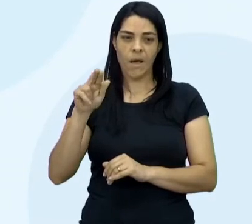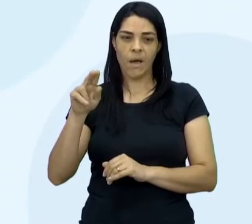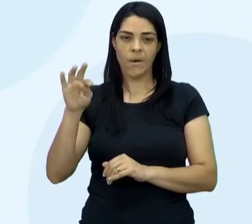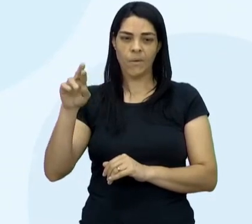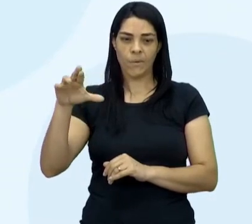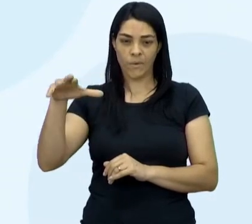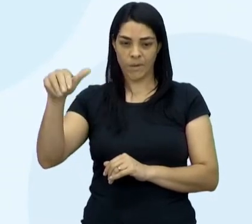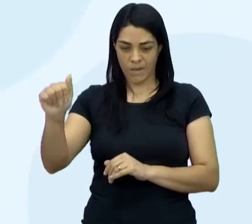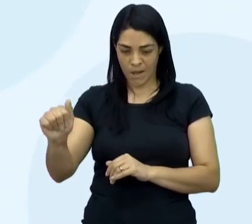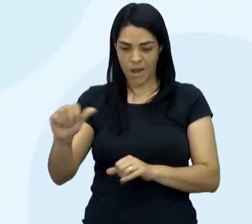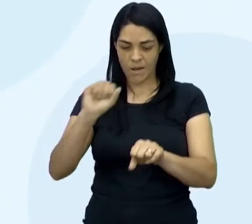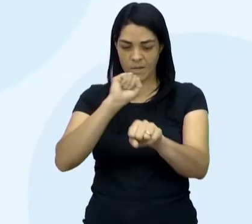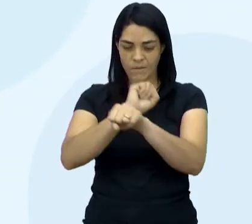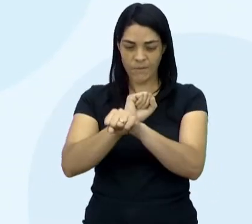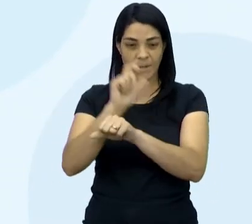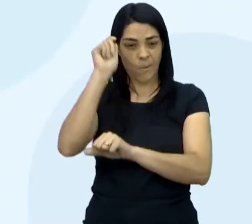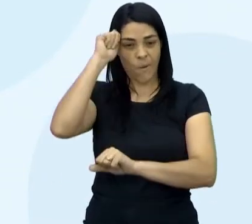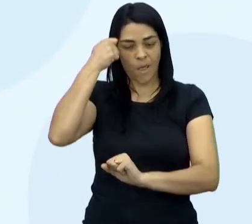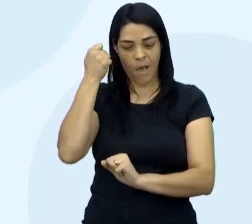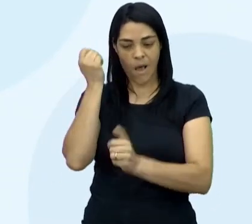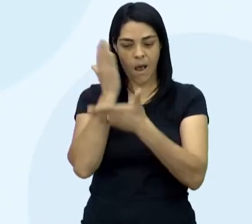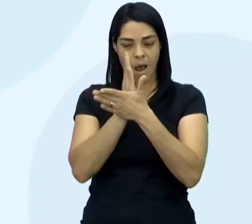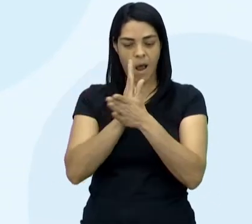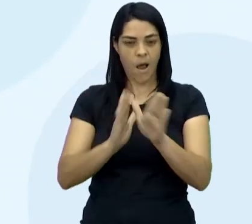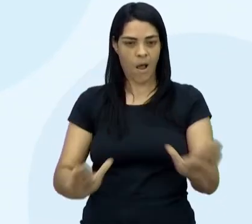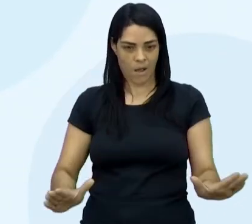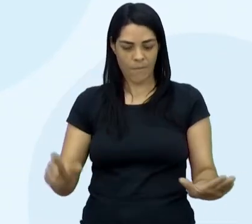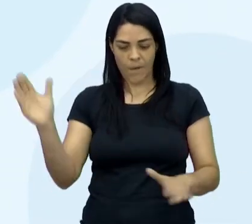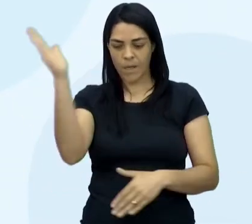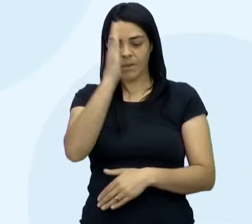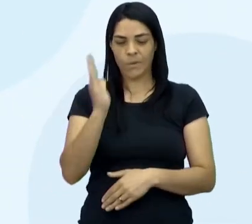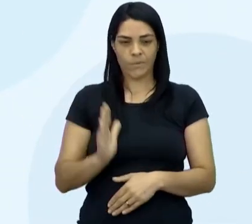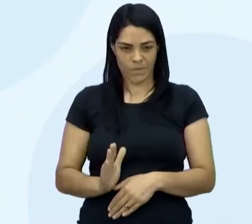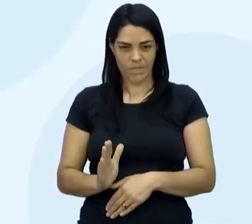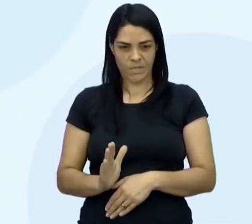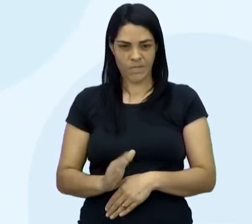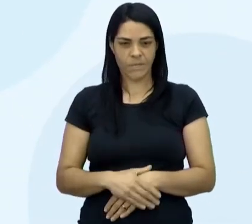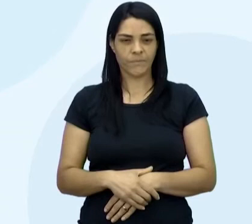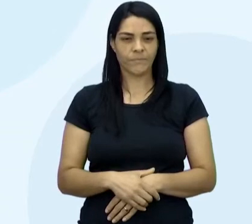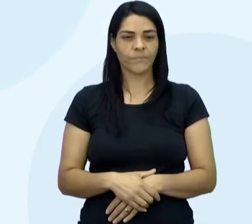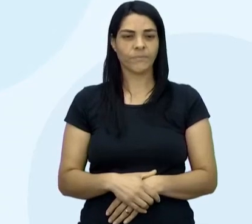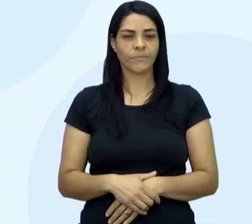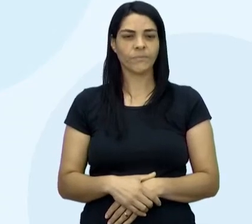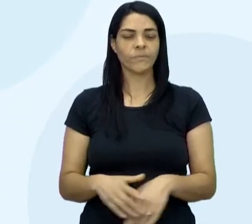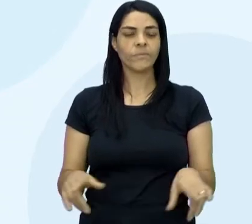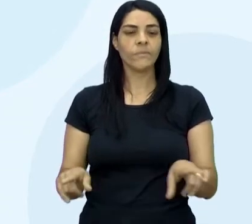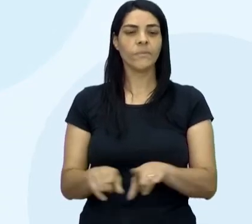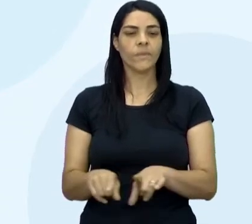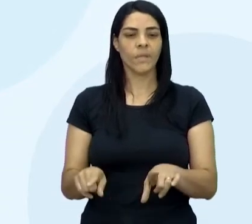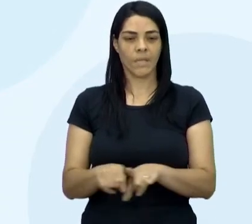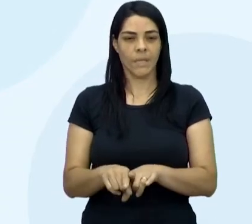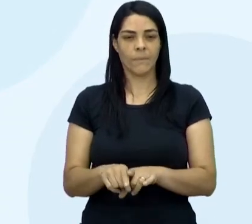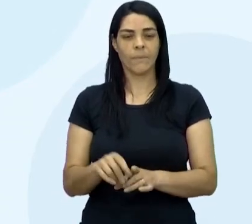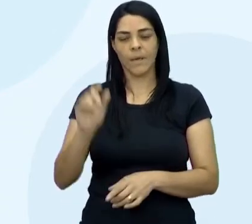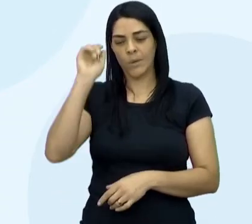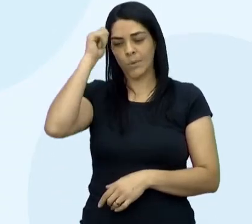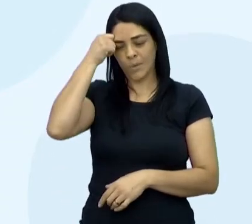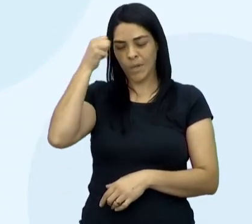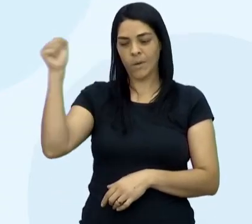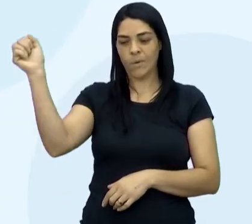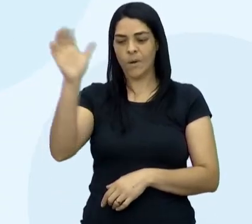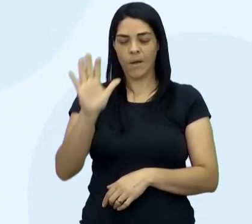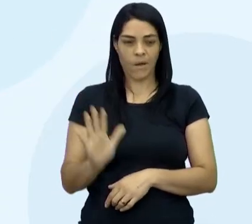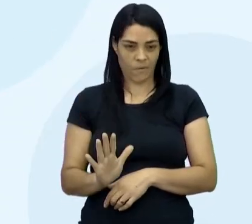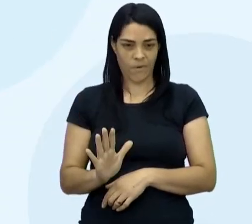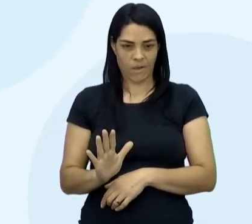negra acaba no Brasil e o outro ponto bastante ligado à questão aí dos negros africanos